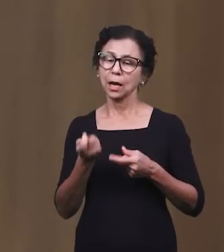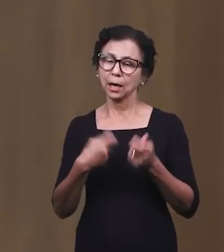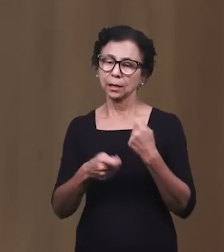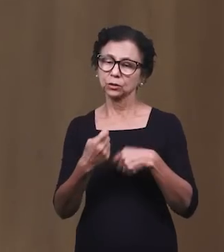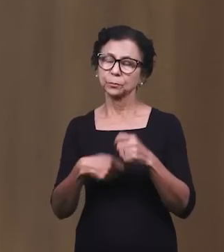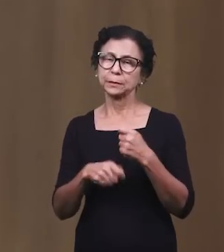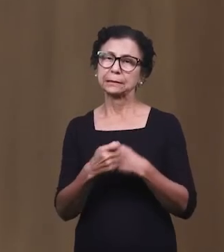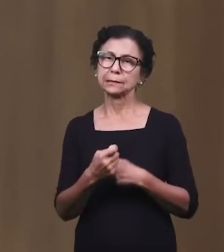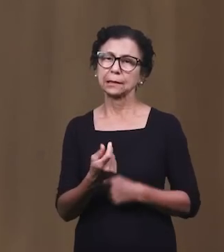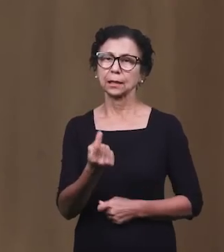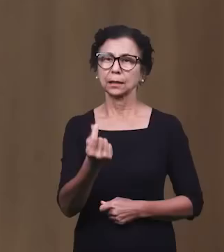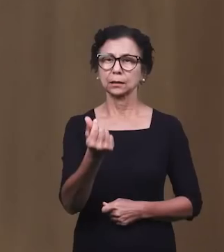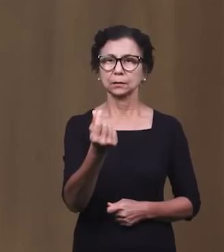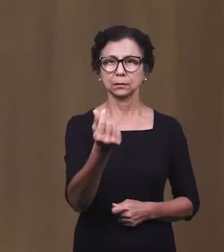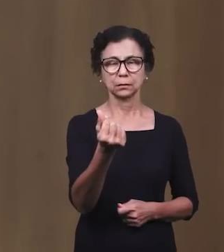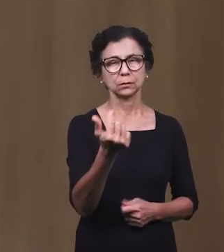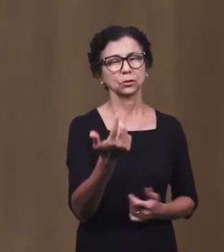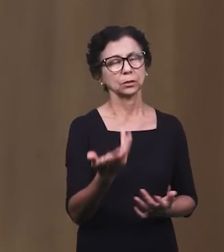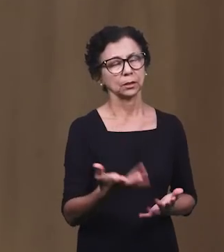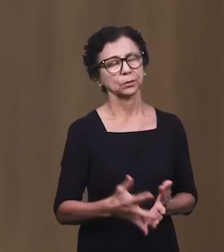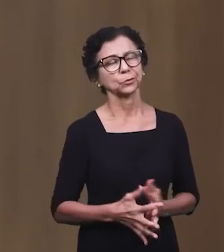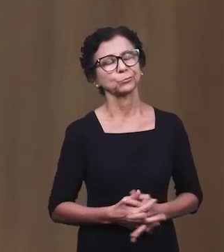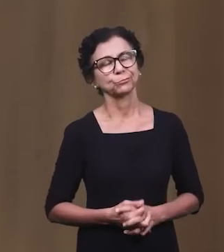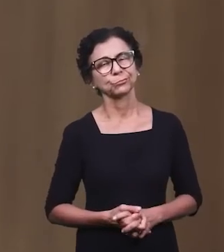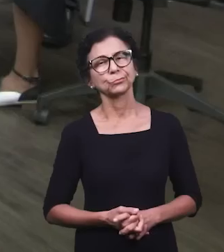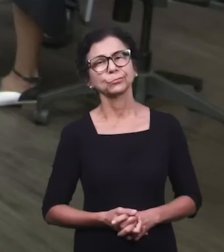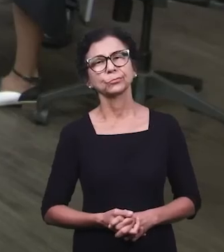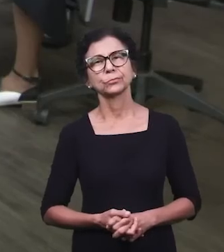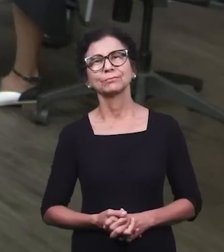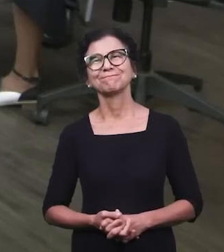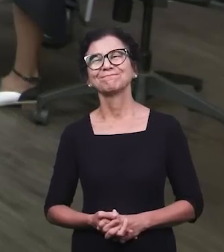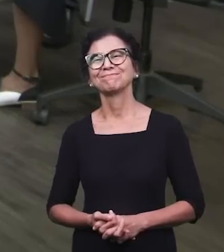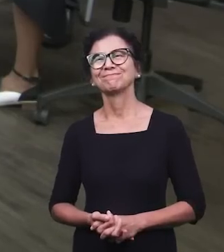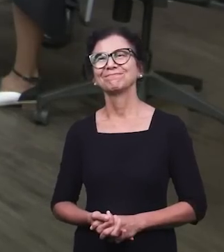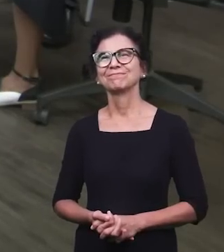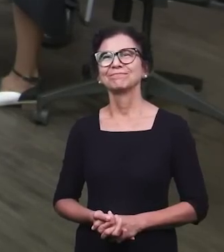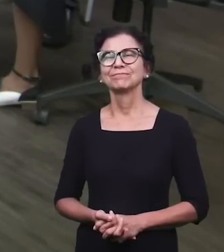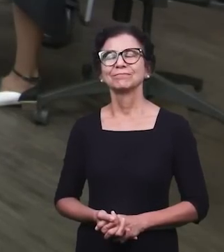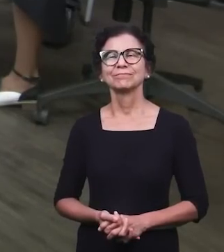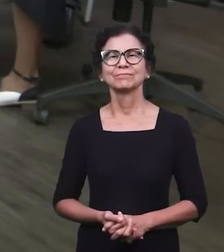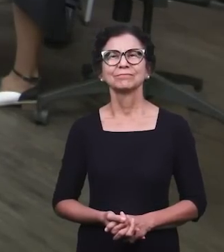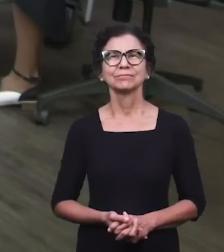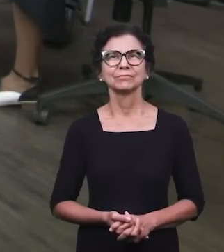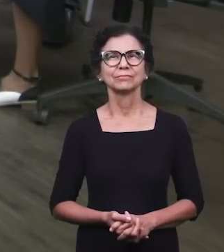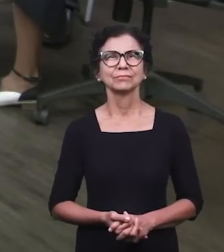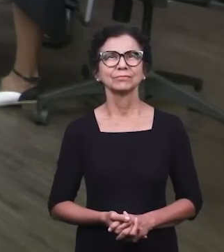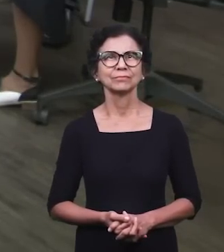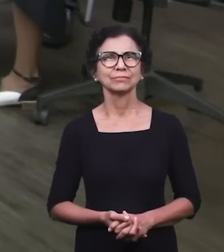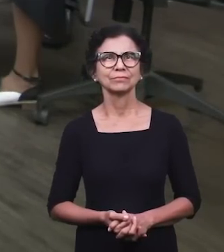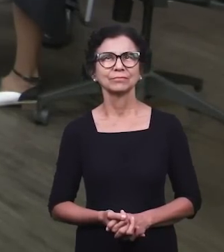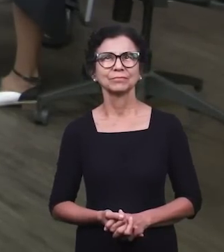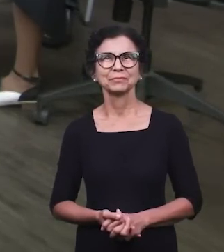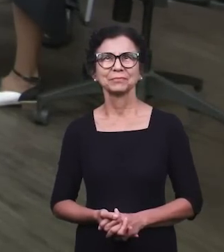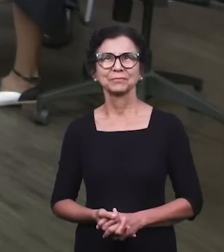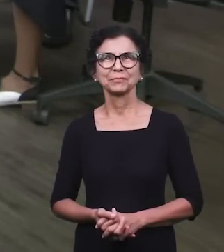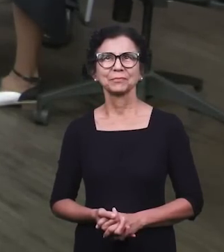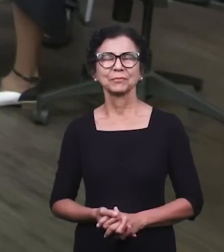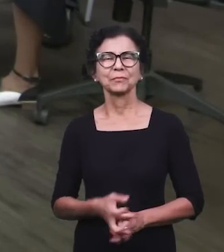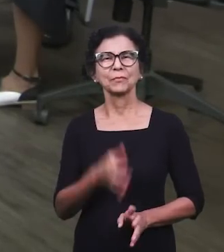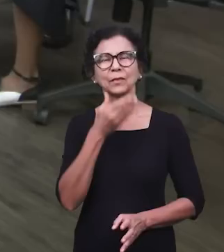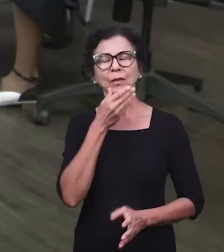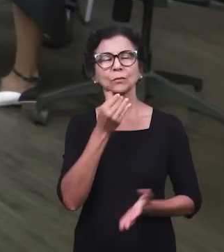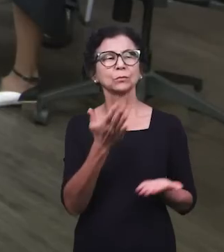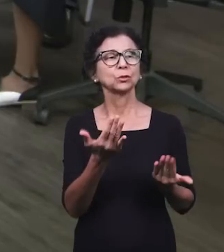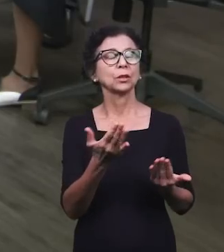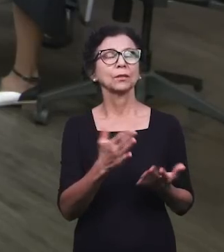dinheiro, é a parte financeira da nossa vida. Maravilha. Agora eu vou pedir o jovem Fabrício para fazer a primeira pergunta para o